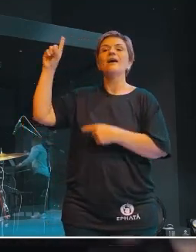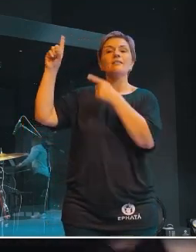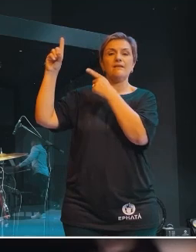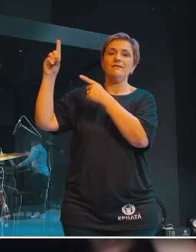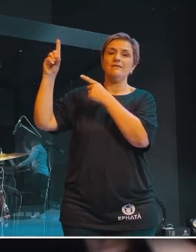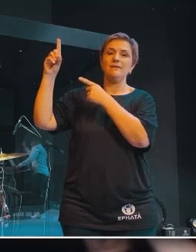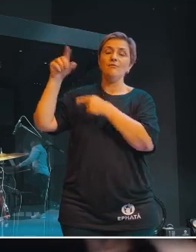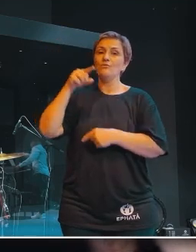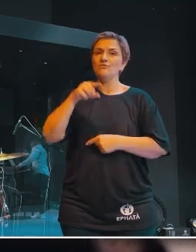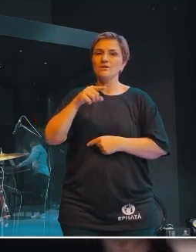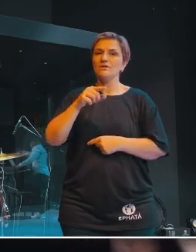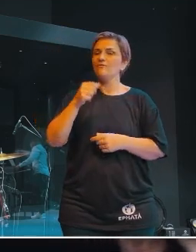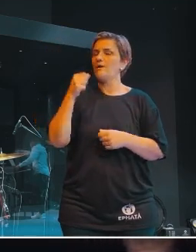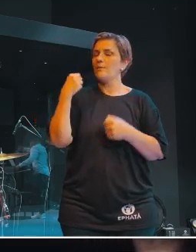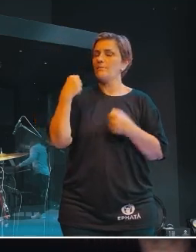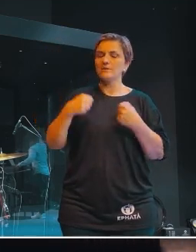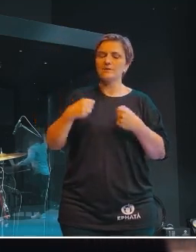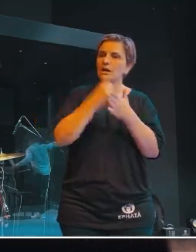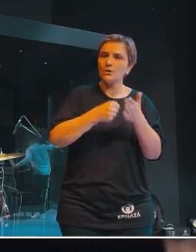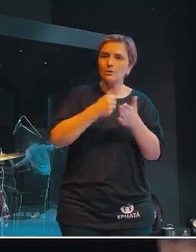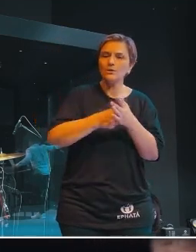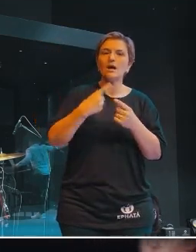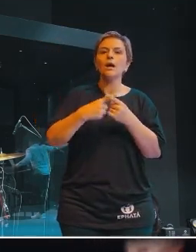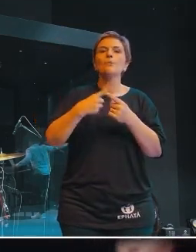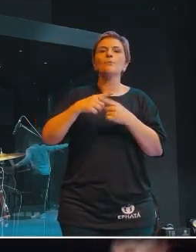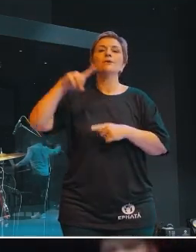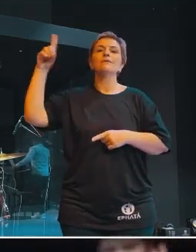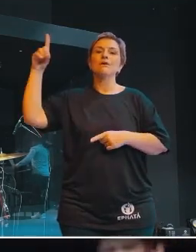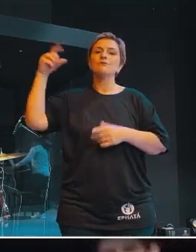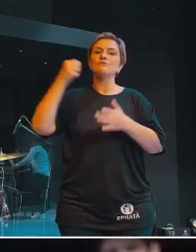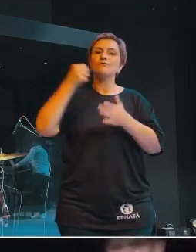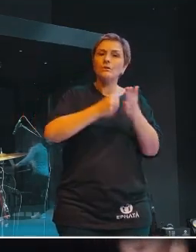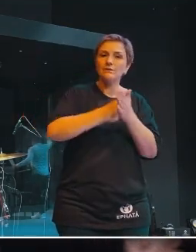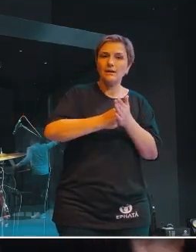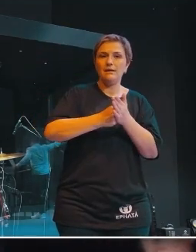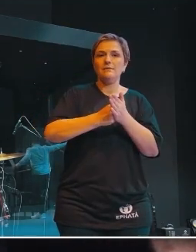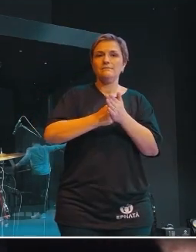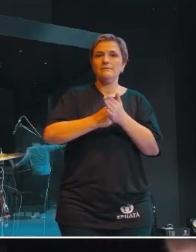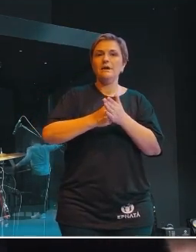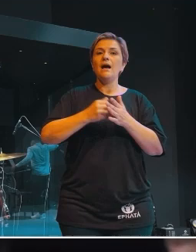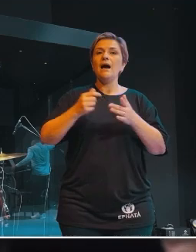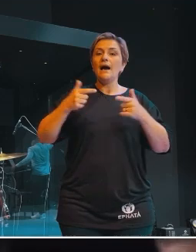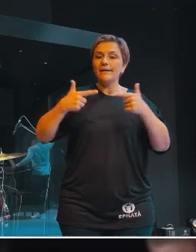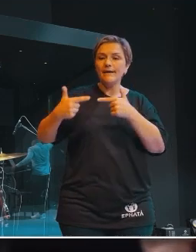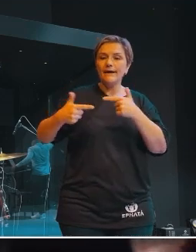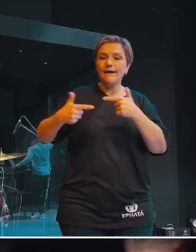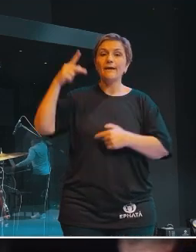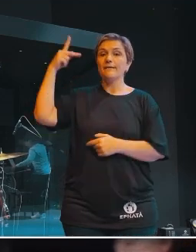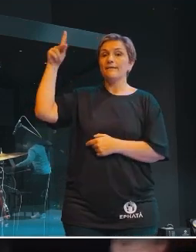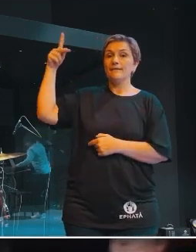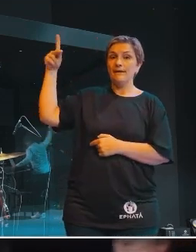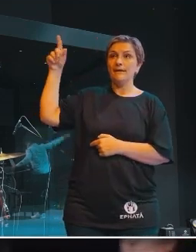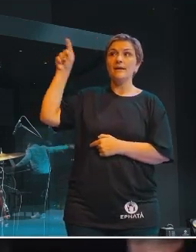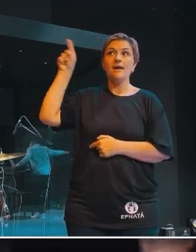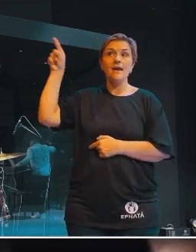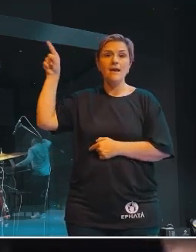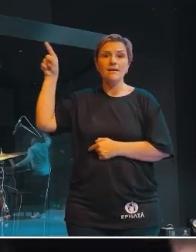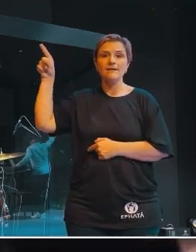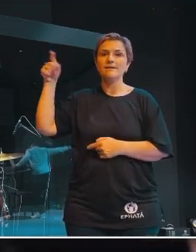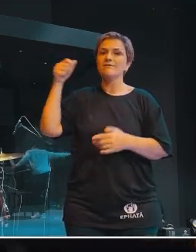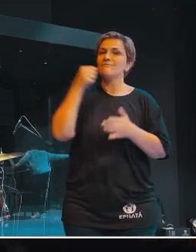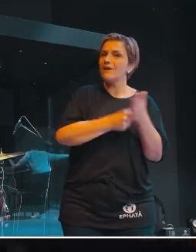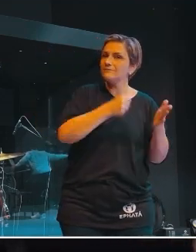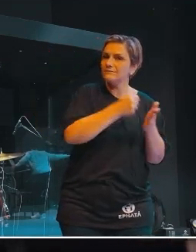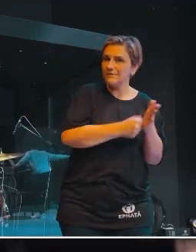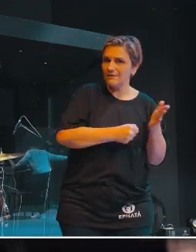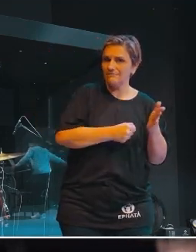Você não vai nem mesmo ter que lutar. Por quê, pastor? Porque é ele que vai lutar. A guerra é dele e é ele que vai lutar. A guerra é dele e é